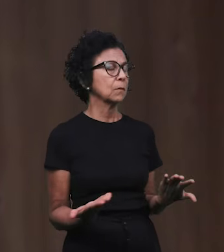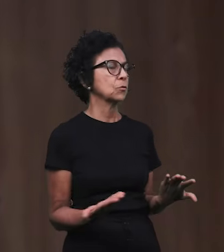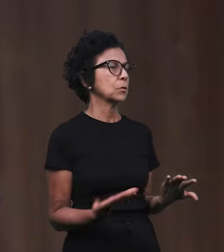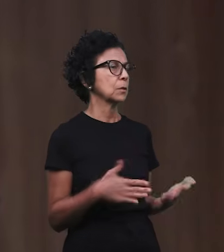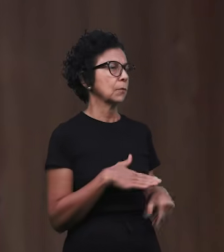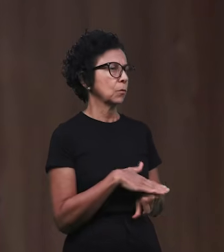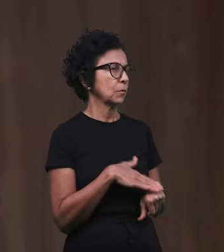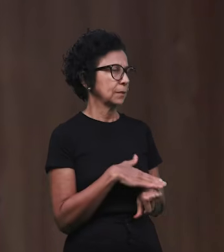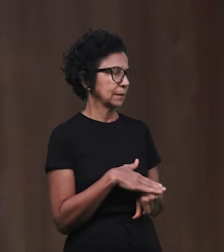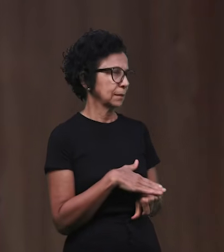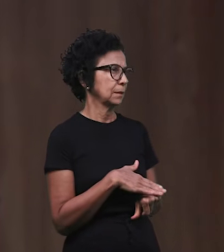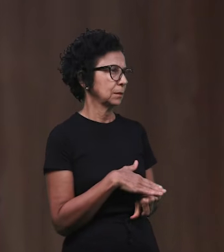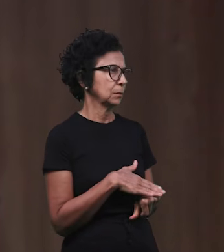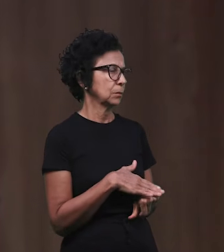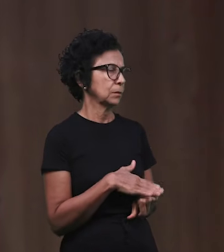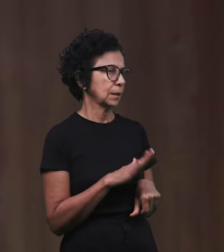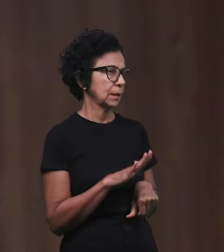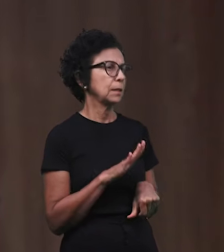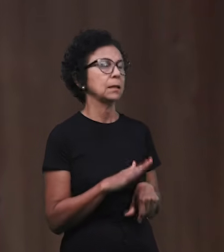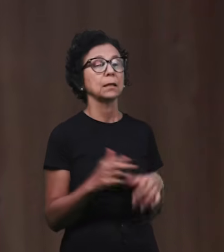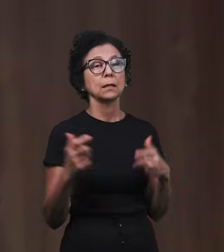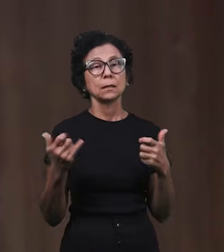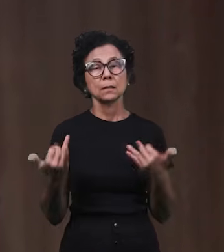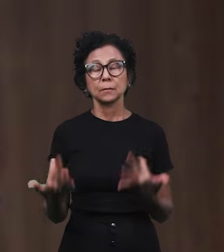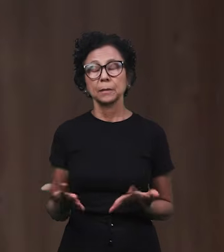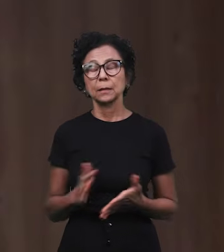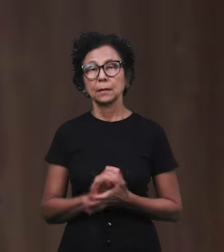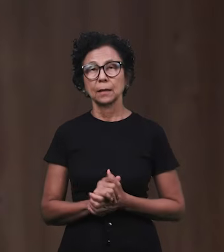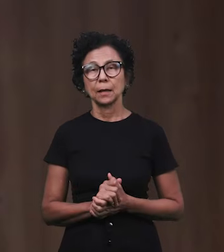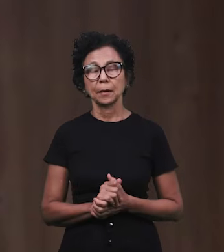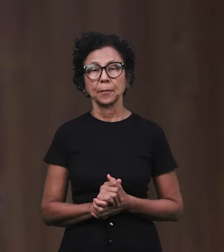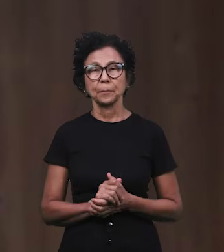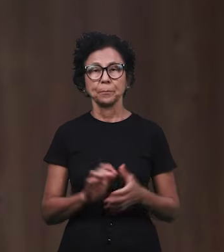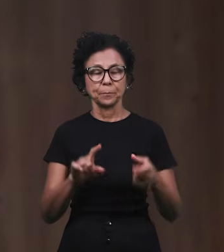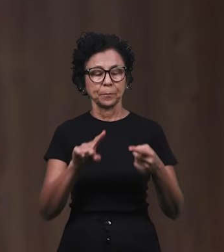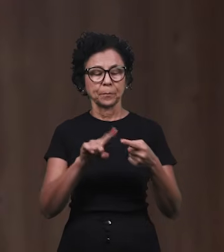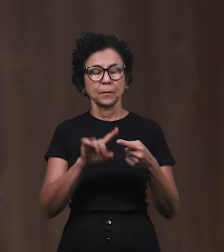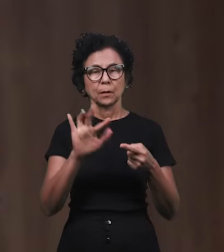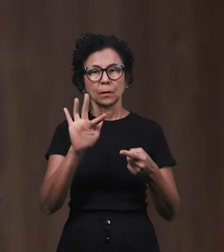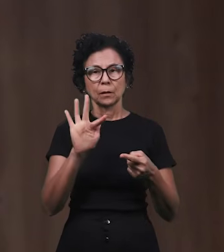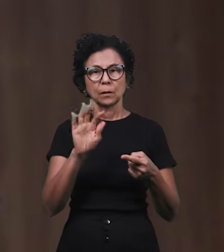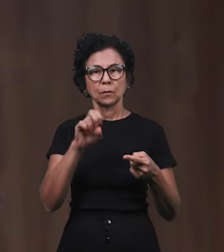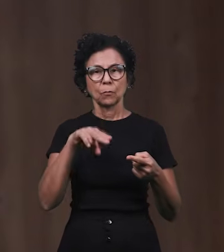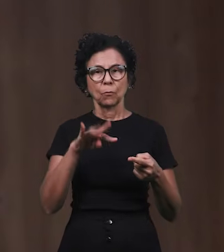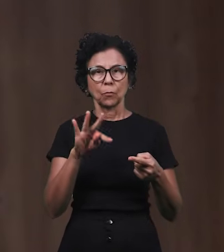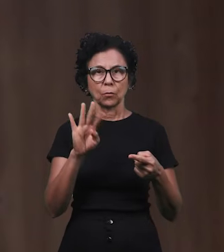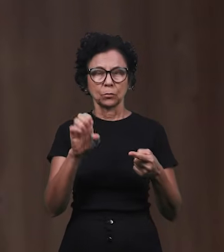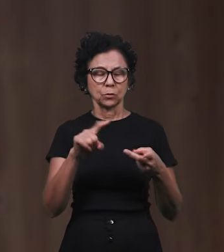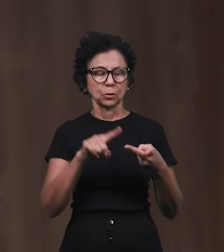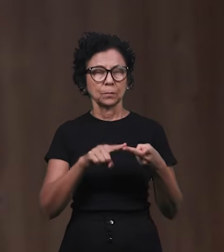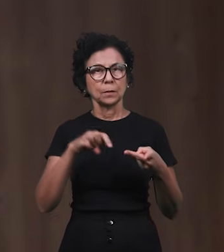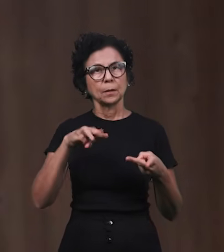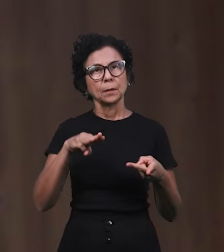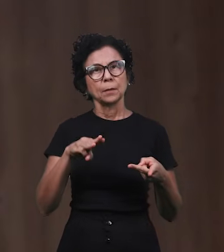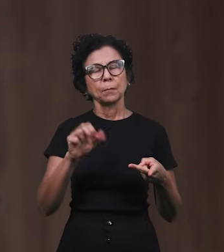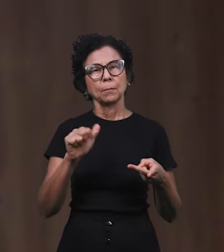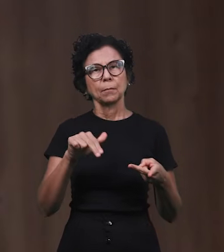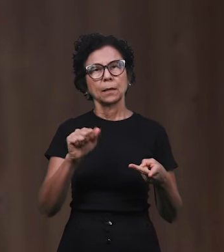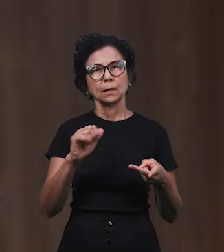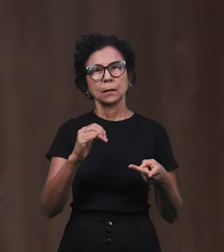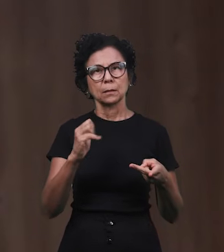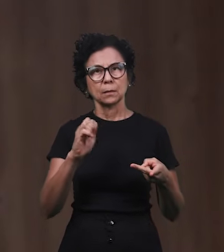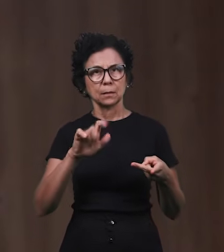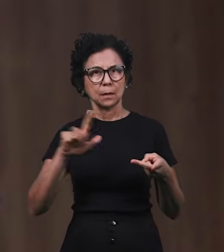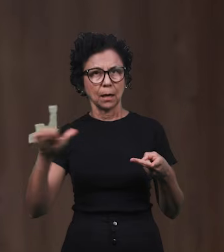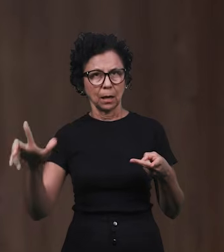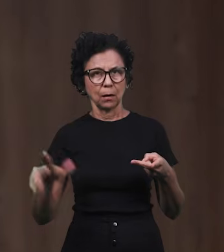vamos explicar primeiro uma diferença sobre fonte e manancial. Por quê? Esses tempos atrás